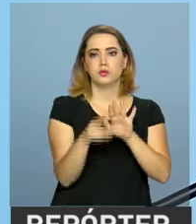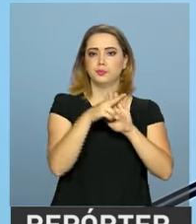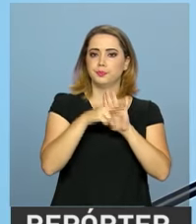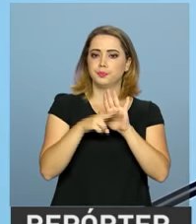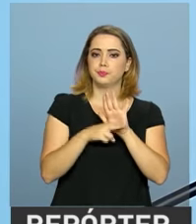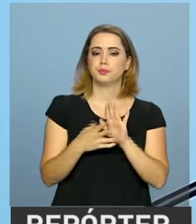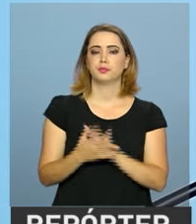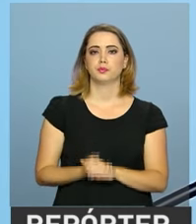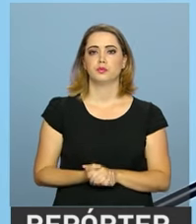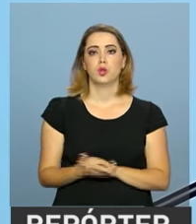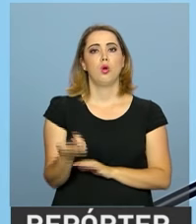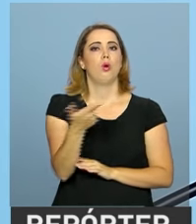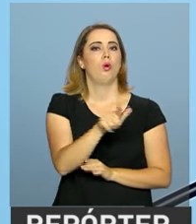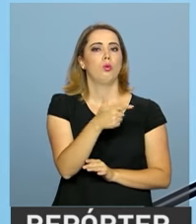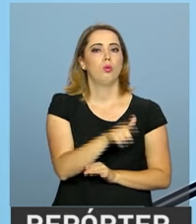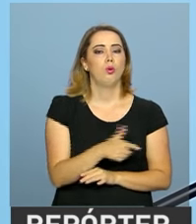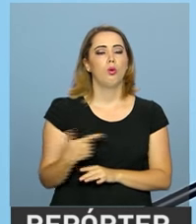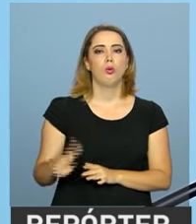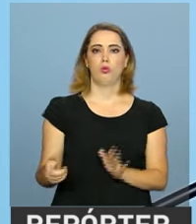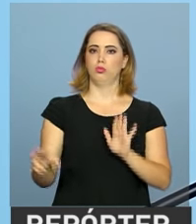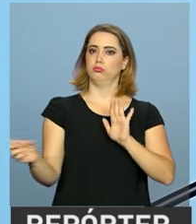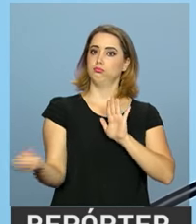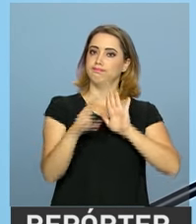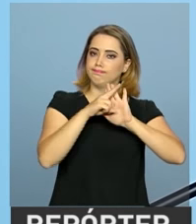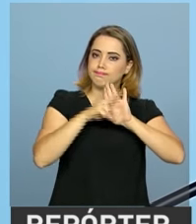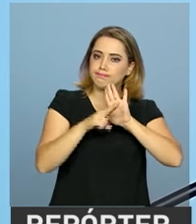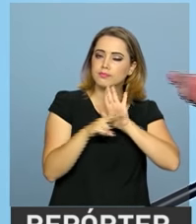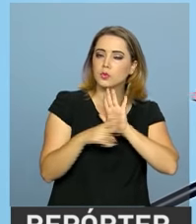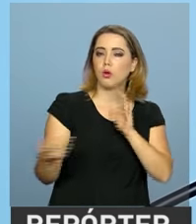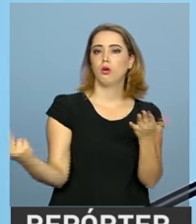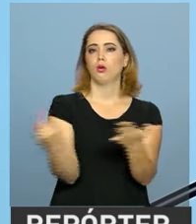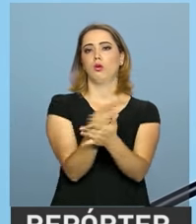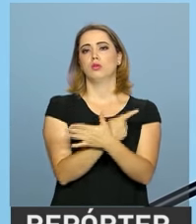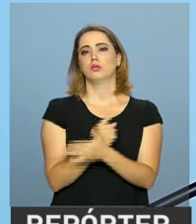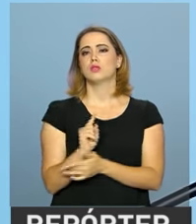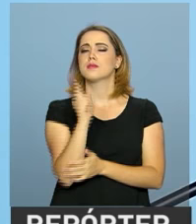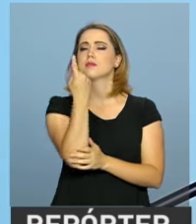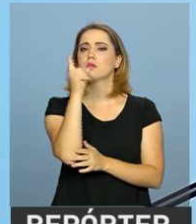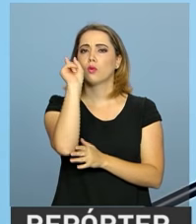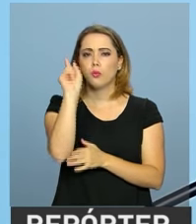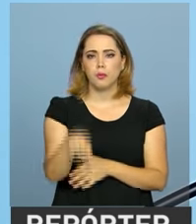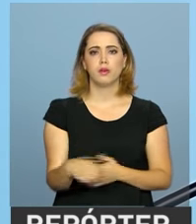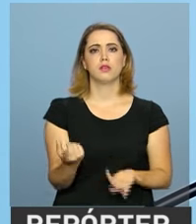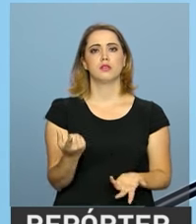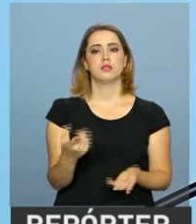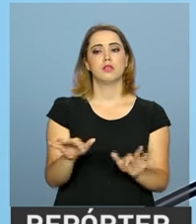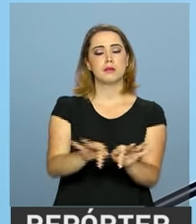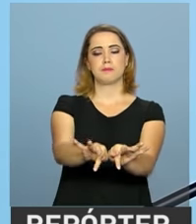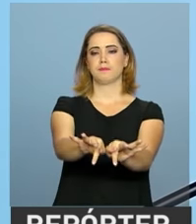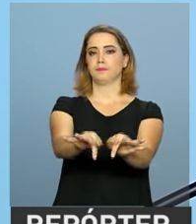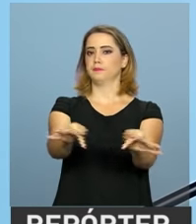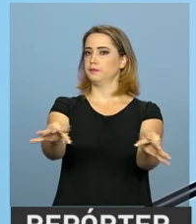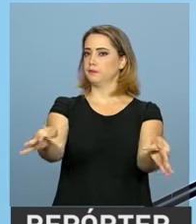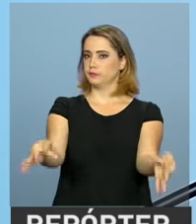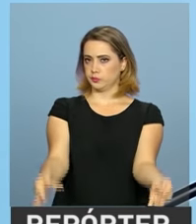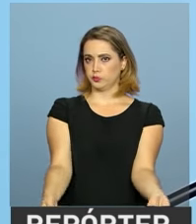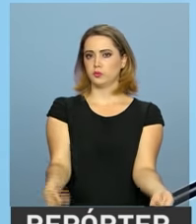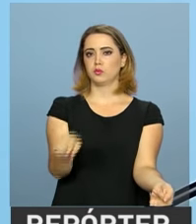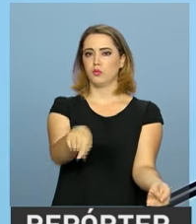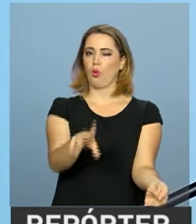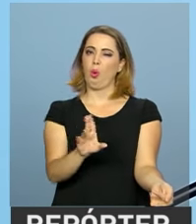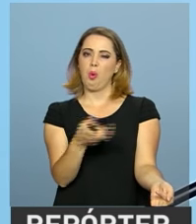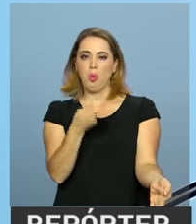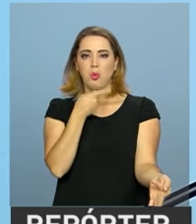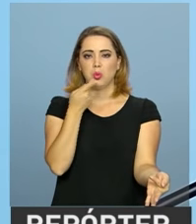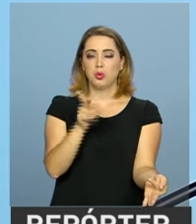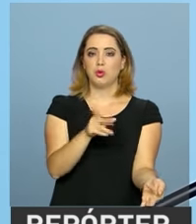governo. Outras reformas virão e uma delas, sem dúvida alguma, é a simplificação, pelo menos, ou se